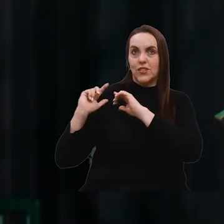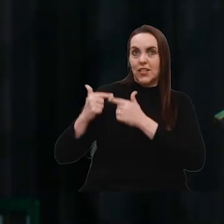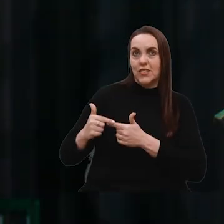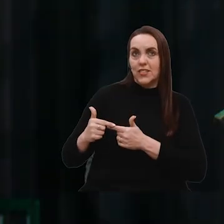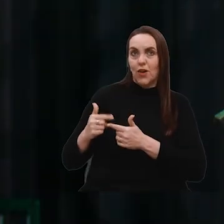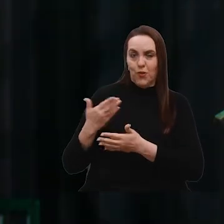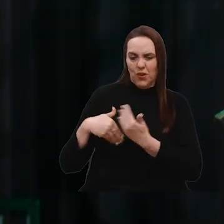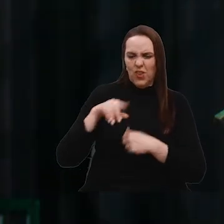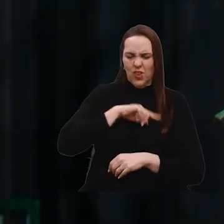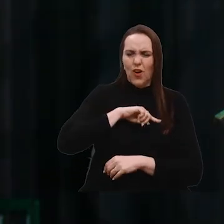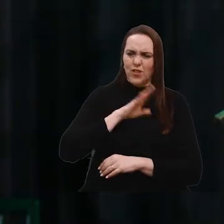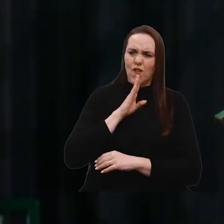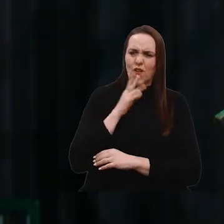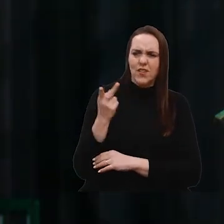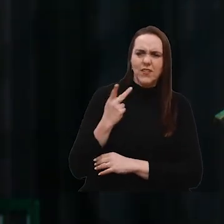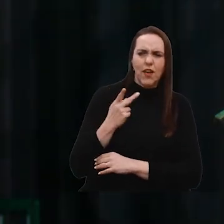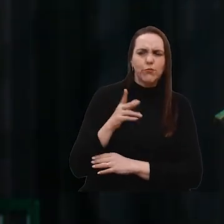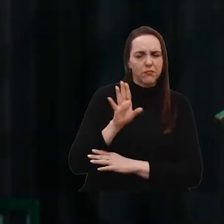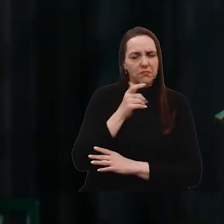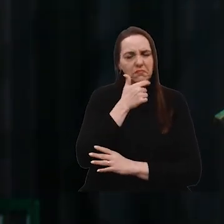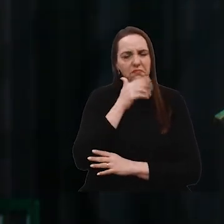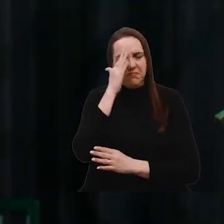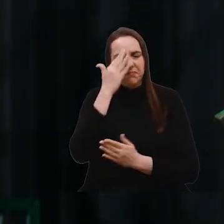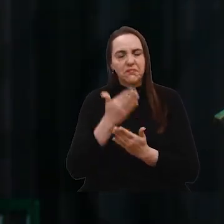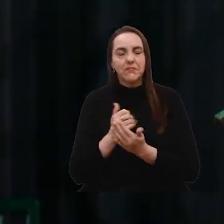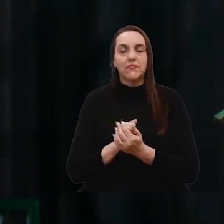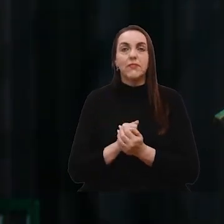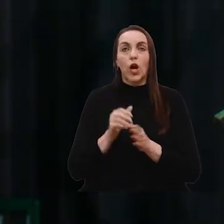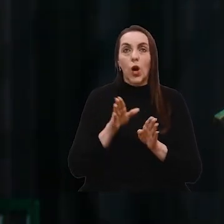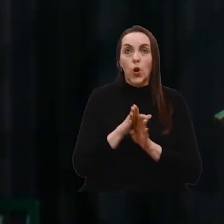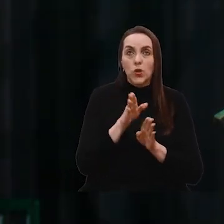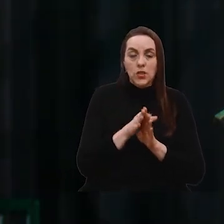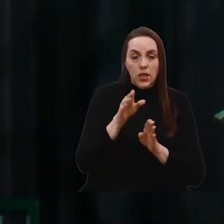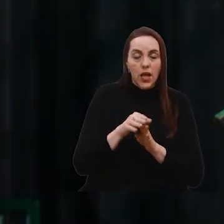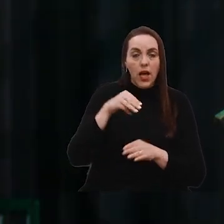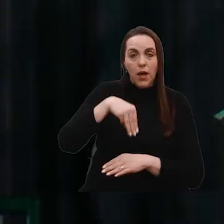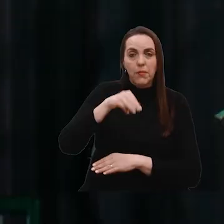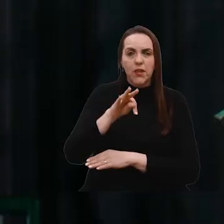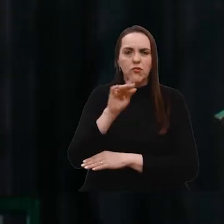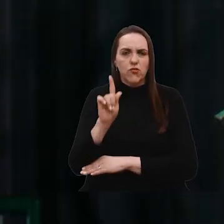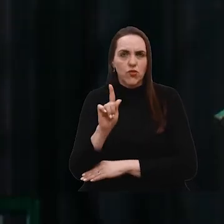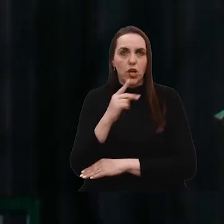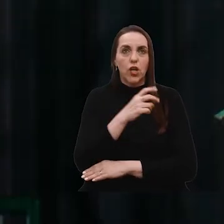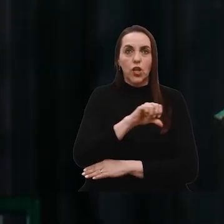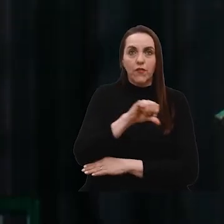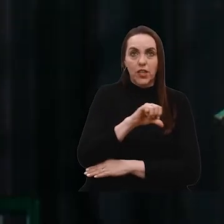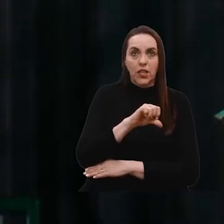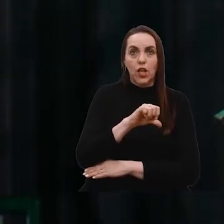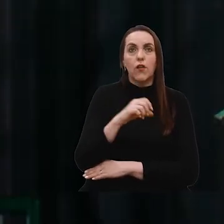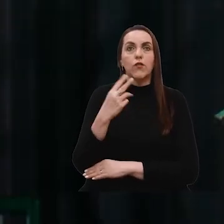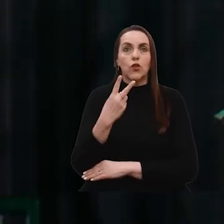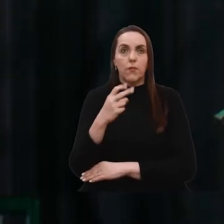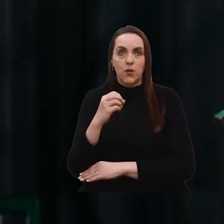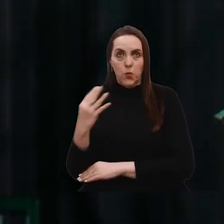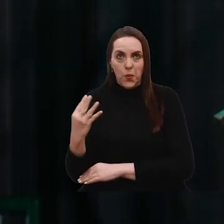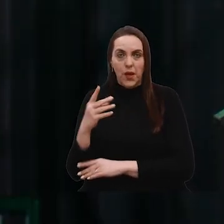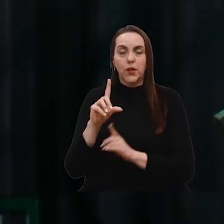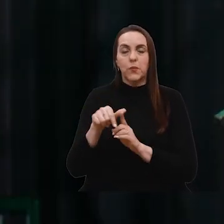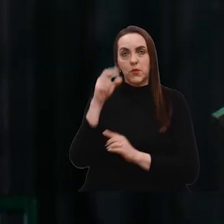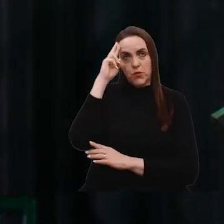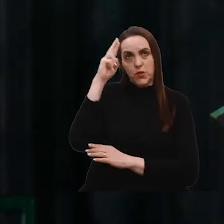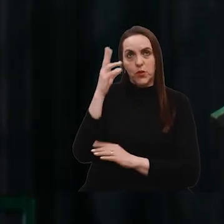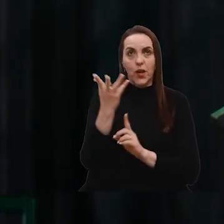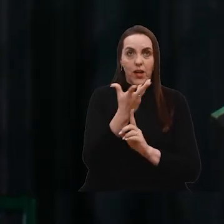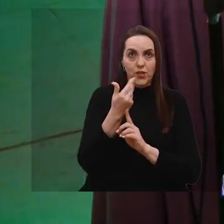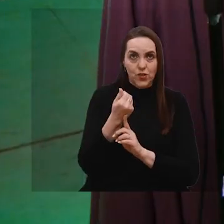começou, e acredito que onde nós nos conhecemos, inclusive. Tornou-se conselheiro do MTG entre 99 e 2004, depois foi